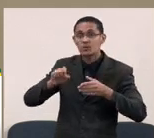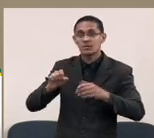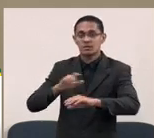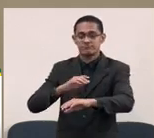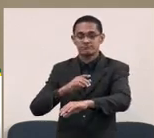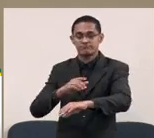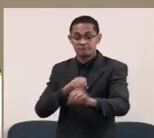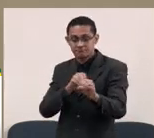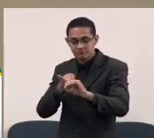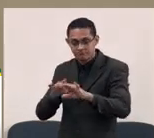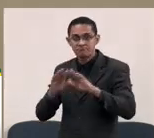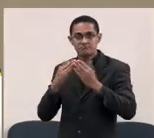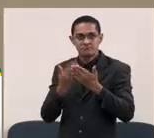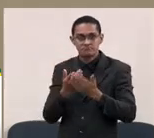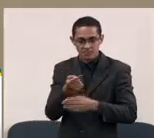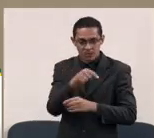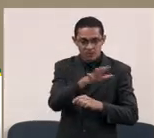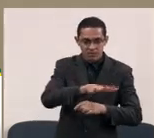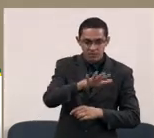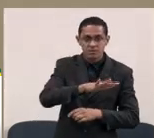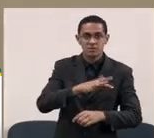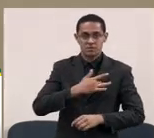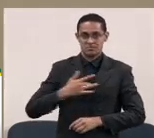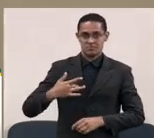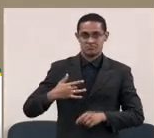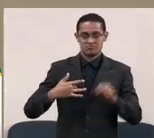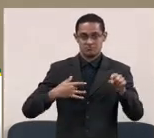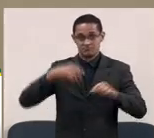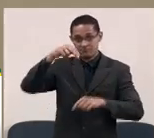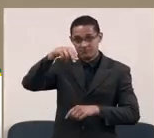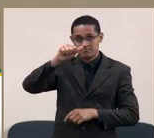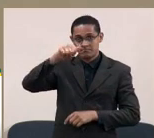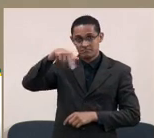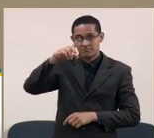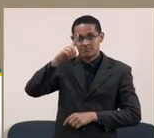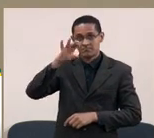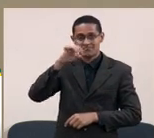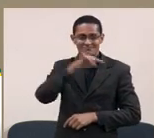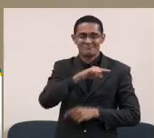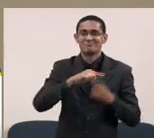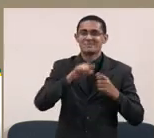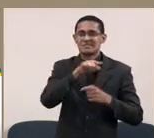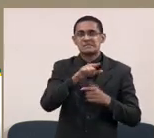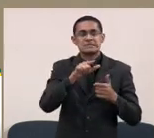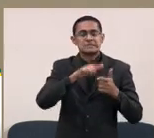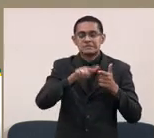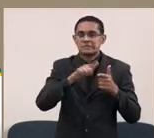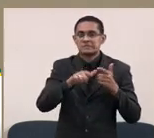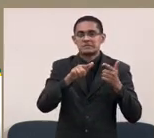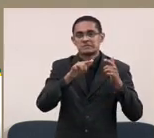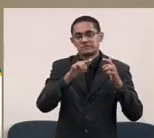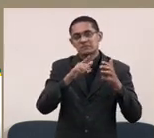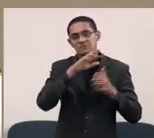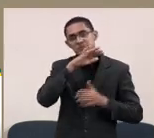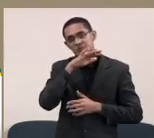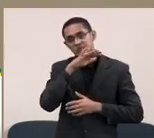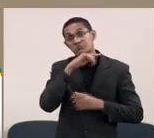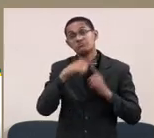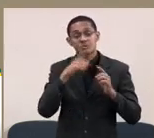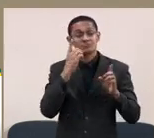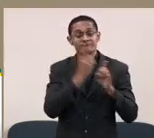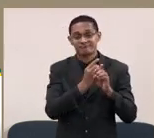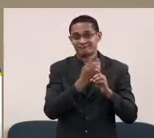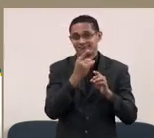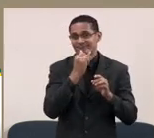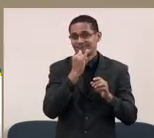Raimundo Nonato, na área da saúde, o Nande, mas que o Nande está funcionando precariamente. Por quê? Porque nós identificamos que lá onde